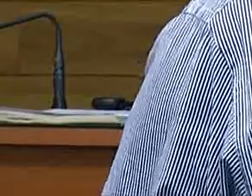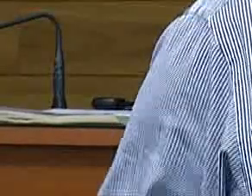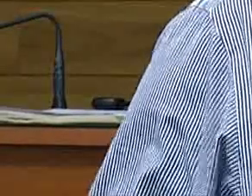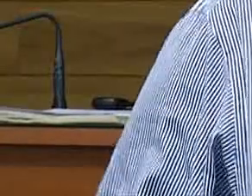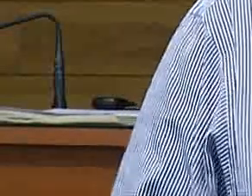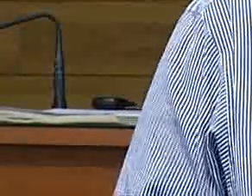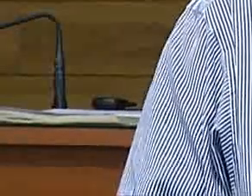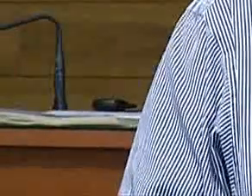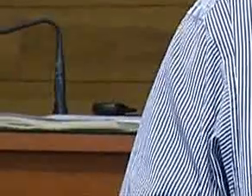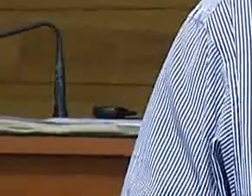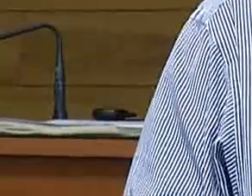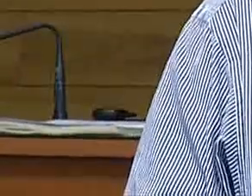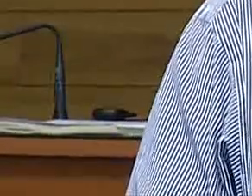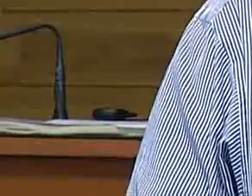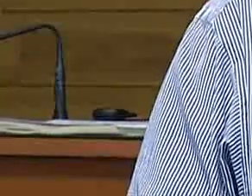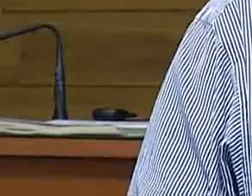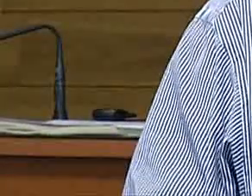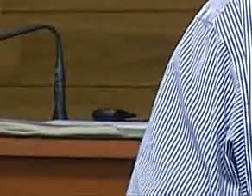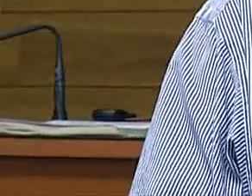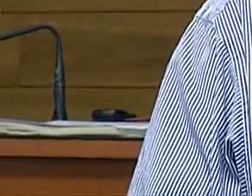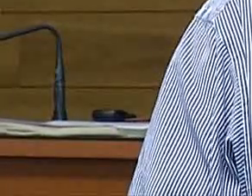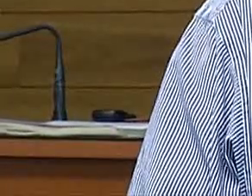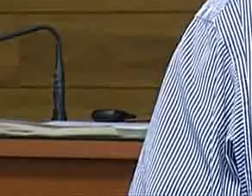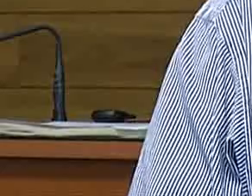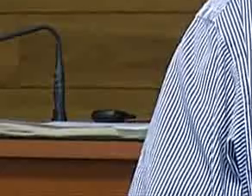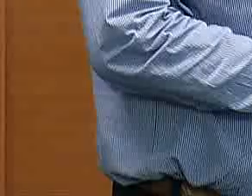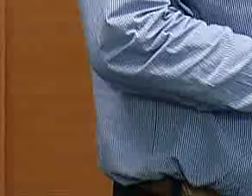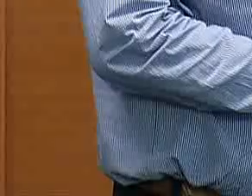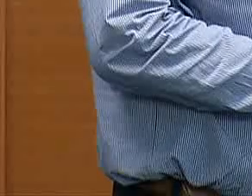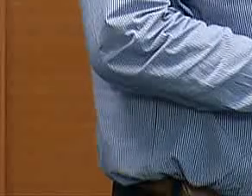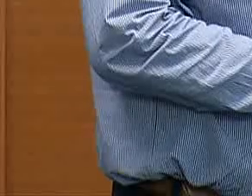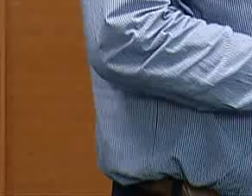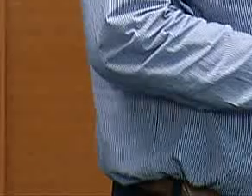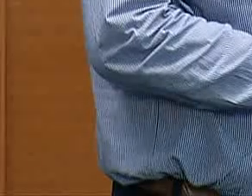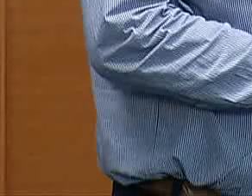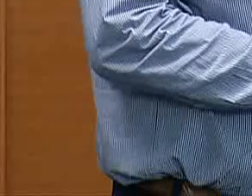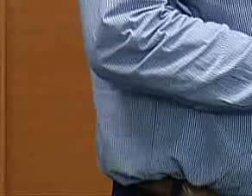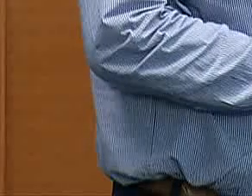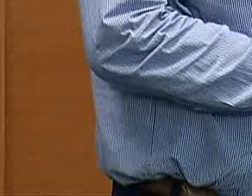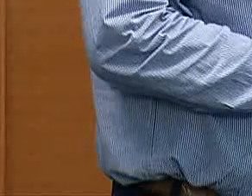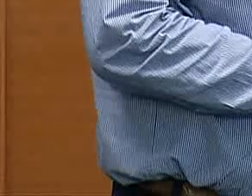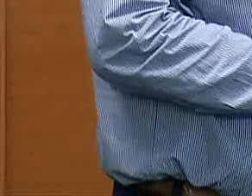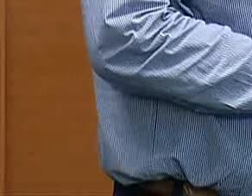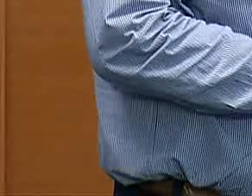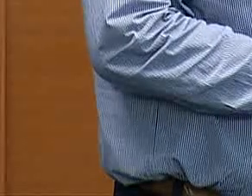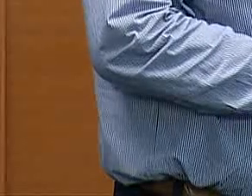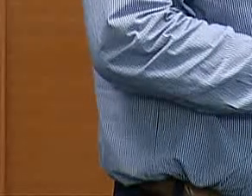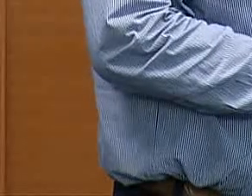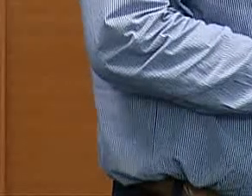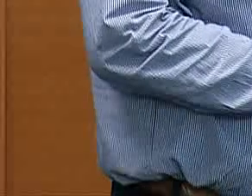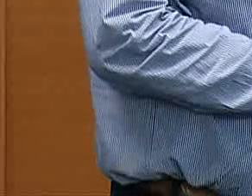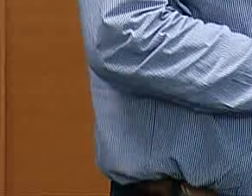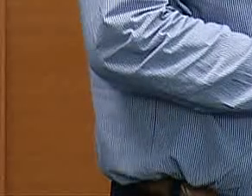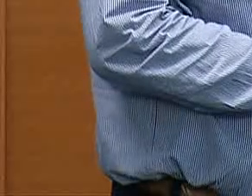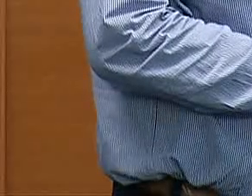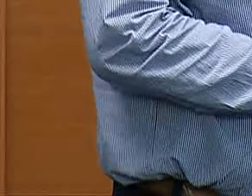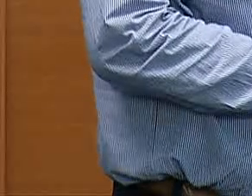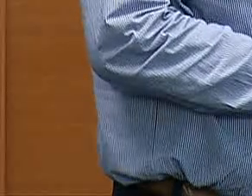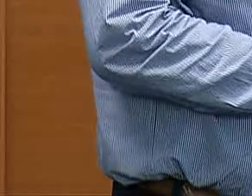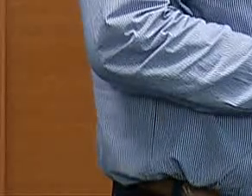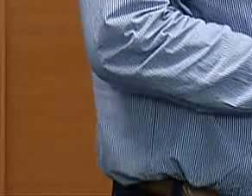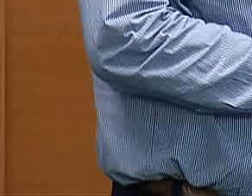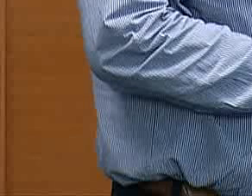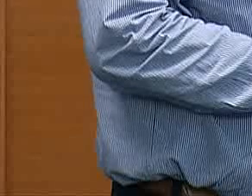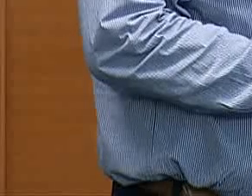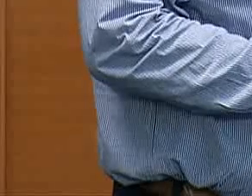Dr. Rômulo Foz, a requerimento do nobre vereador João Donizete Silvestre, consignando na ata dos seus trabalhos votos e